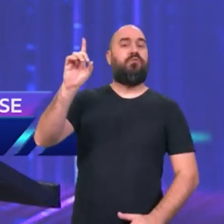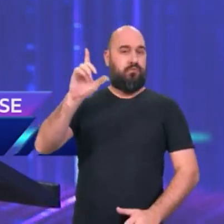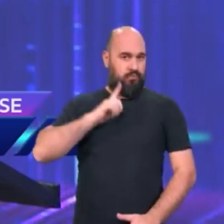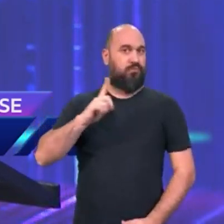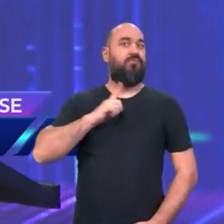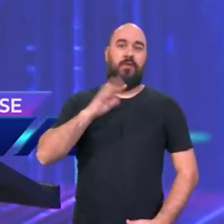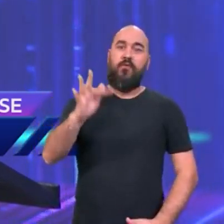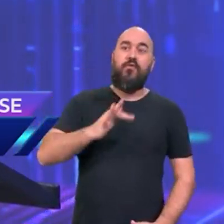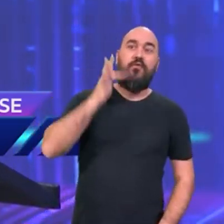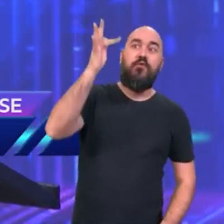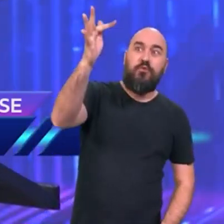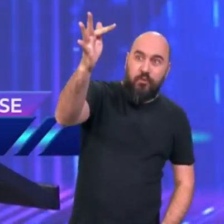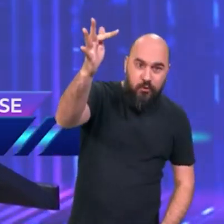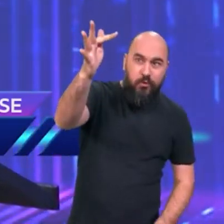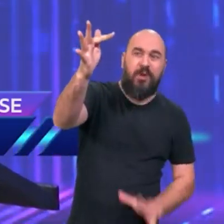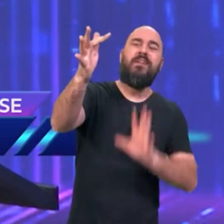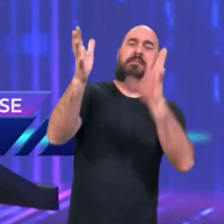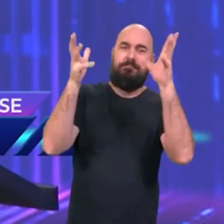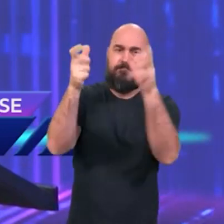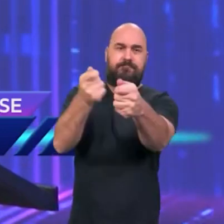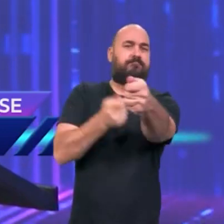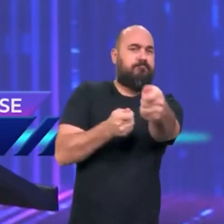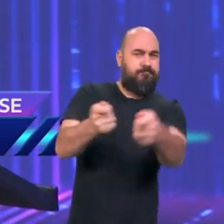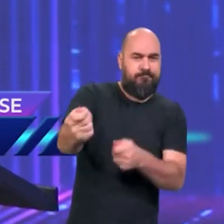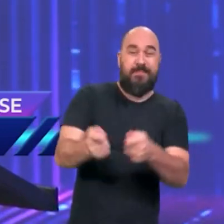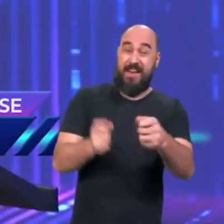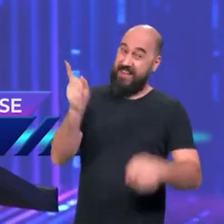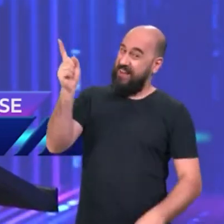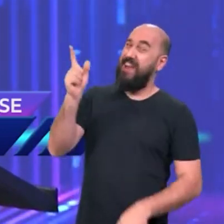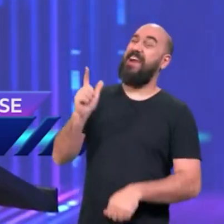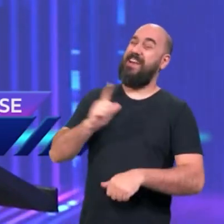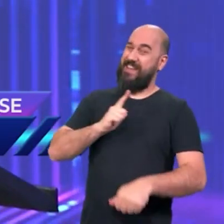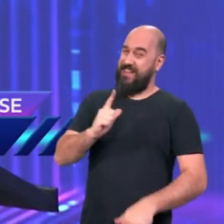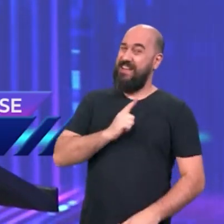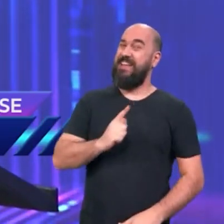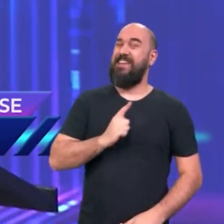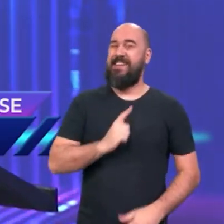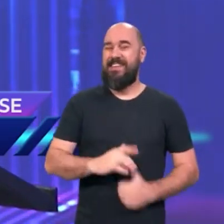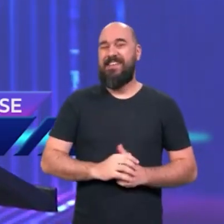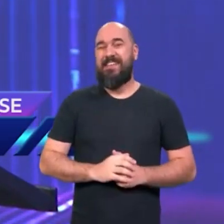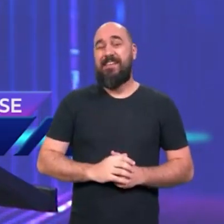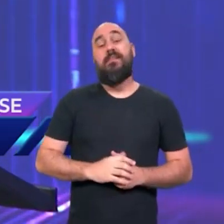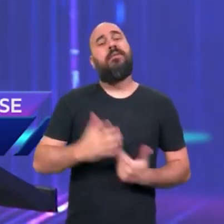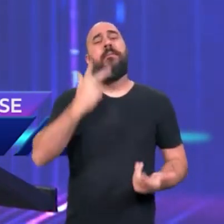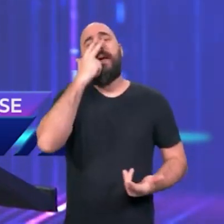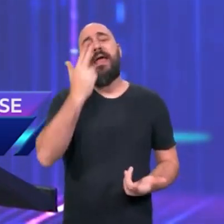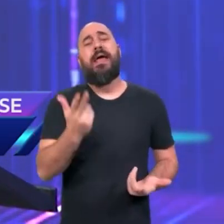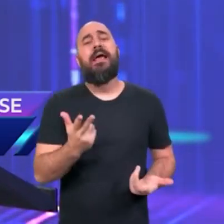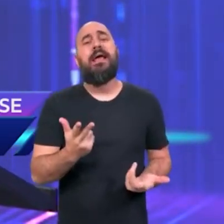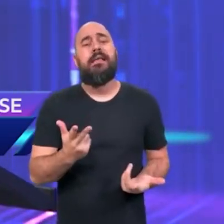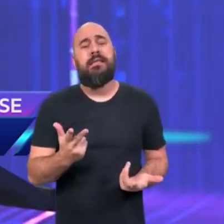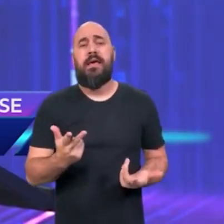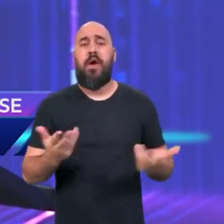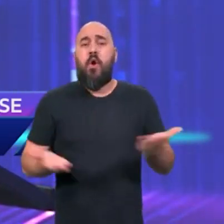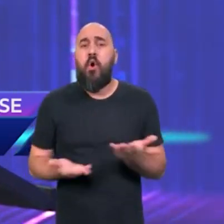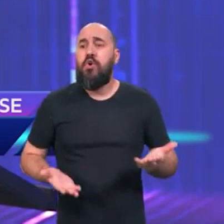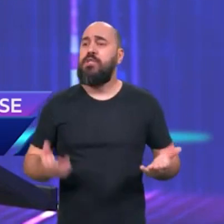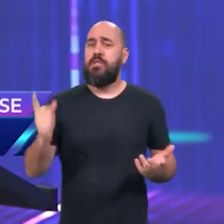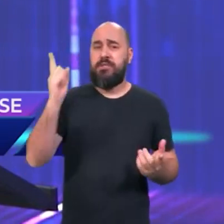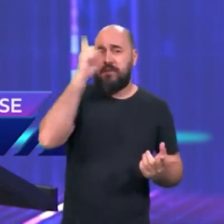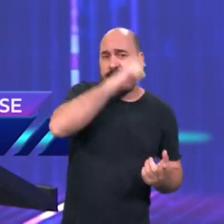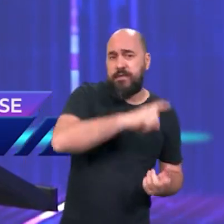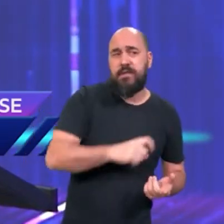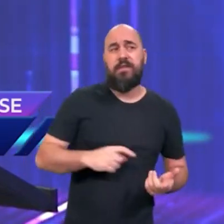coisas. Nada escapou das mãos de Deus. Por mais que às vezes pareça que as situações são muito difíceis e